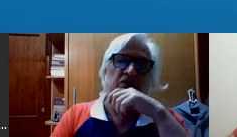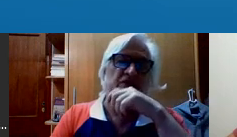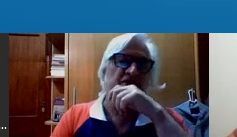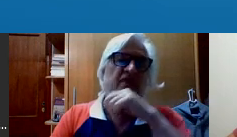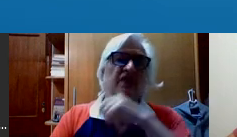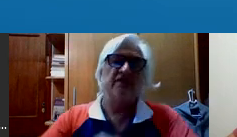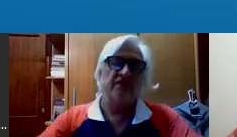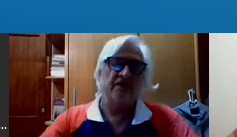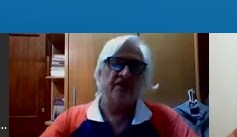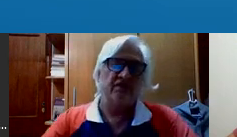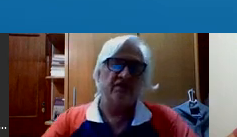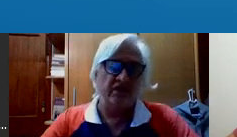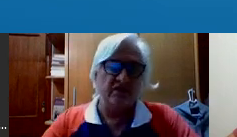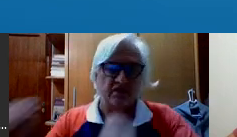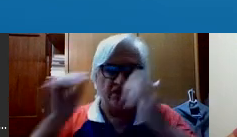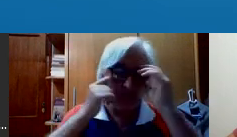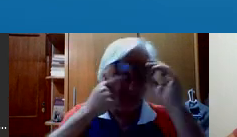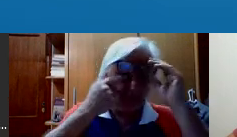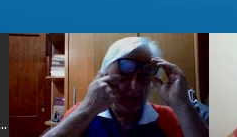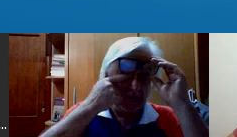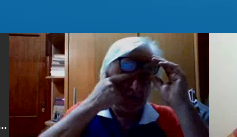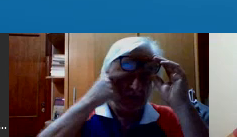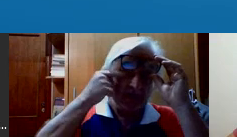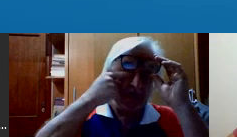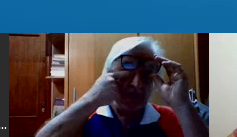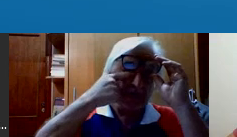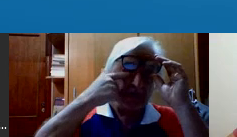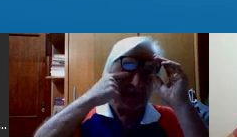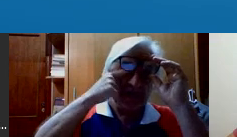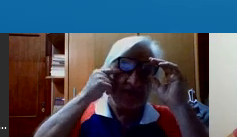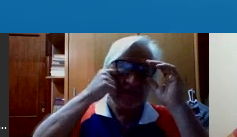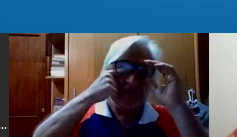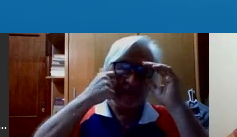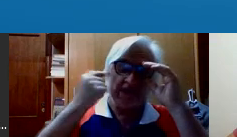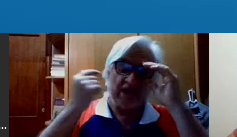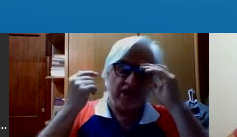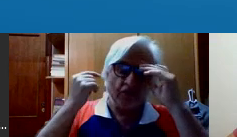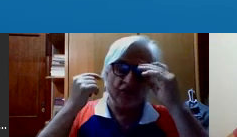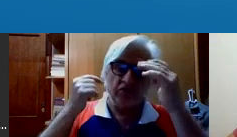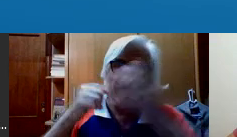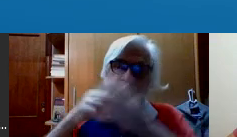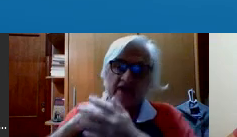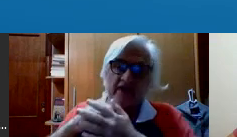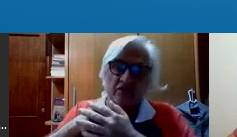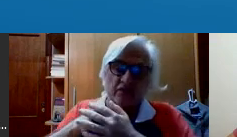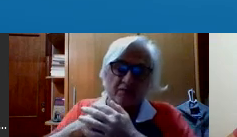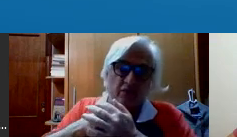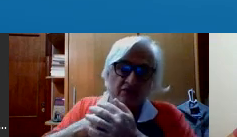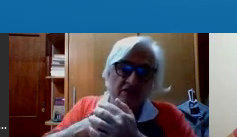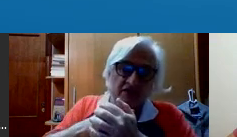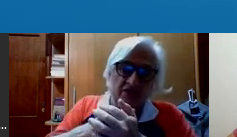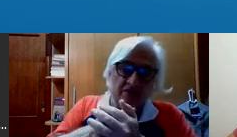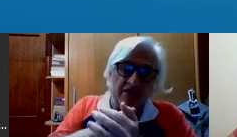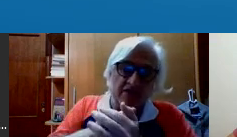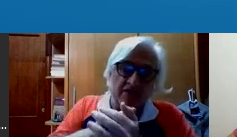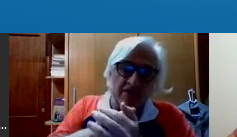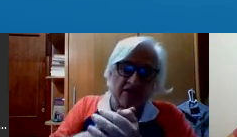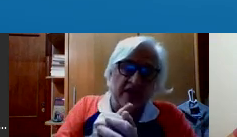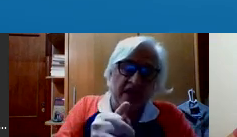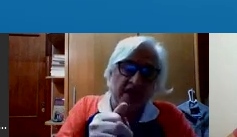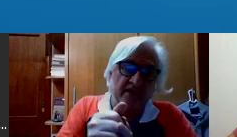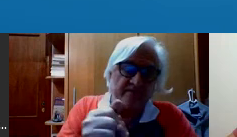Em situações diferentes, às vezes. Então, a resiliência é quando, na verdade, eu vou pondo